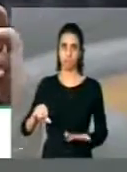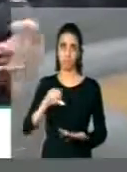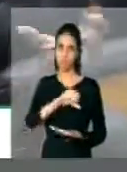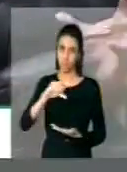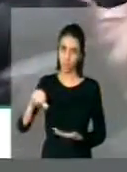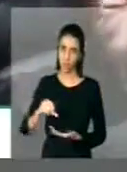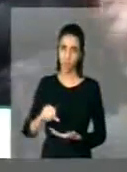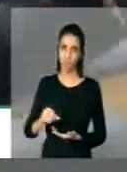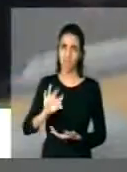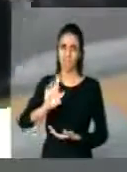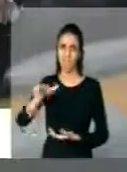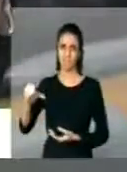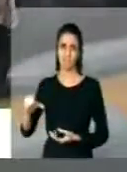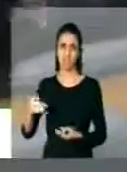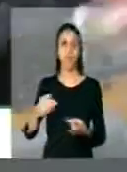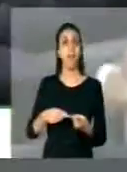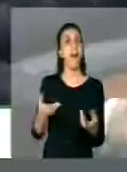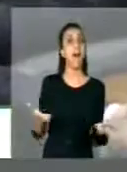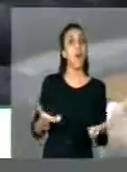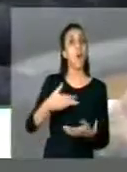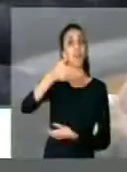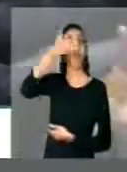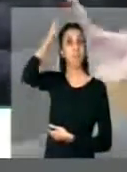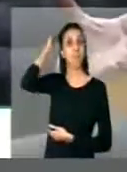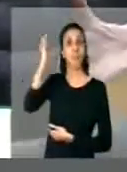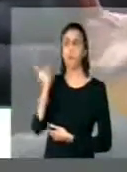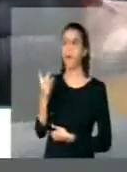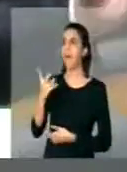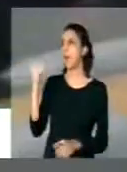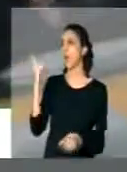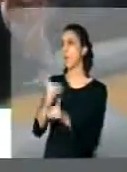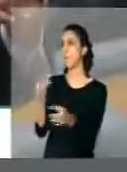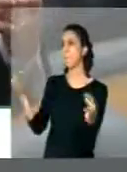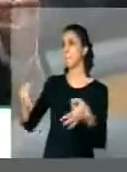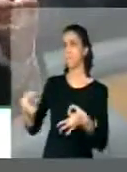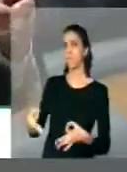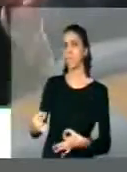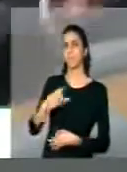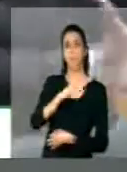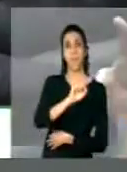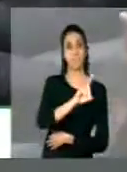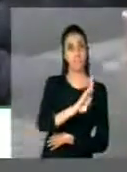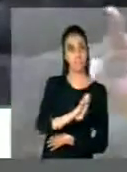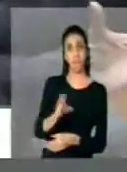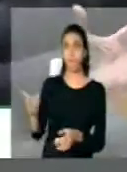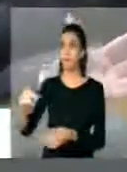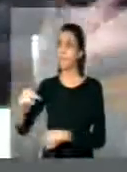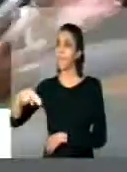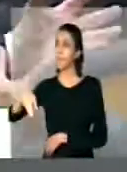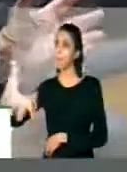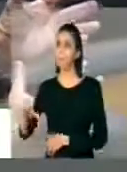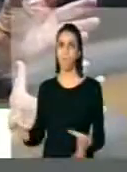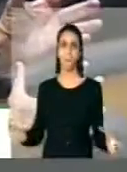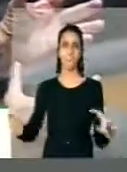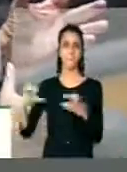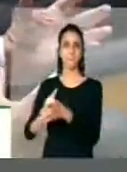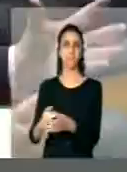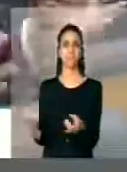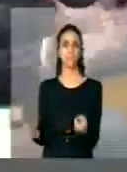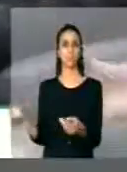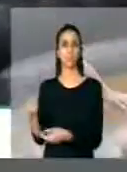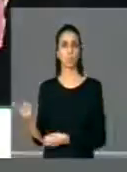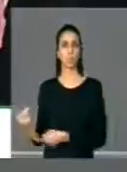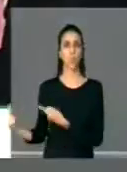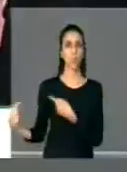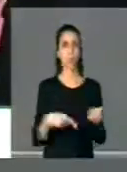teme ela enquanto os dois para fazer maldades é o psdb eo bebê para fazer a maldade da classe trabalhadora e